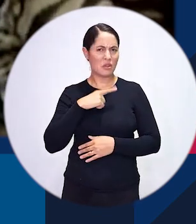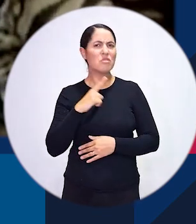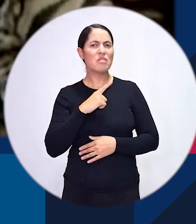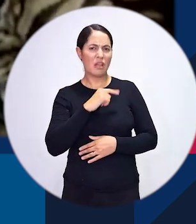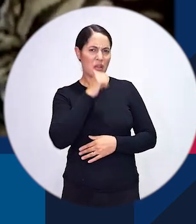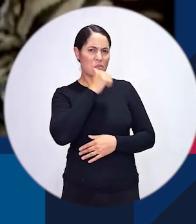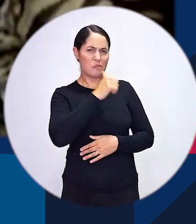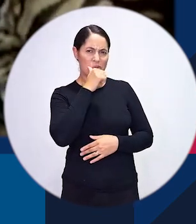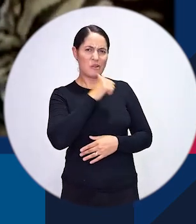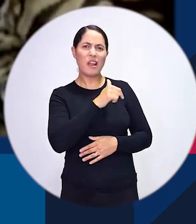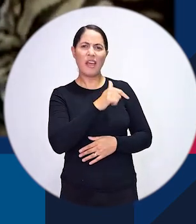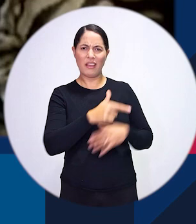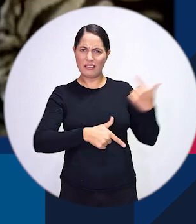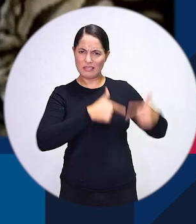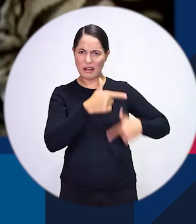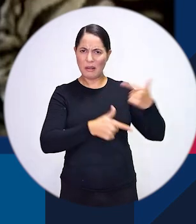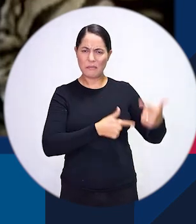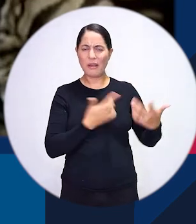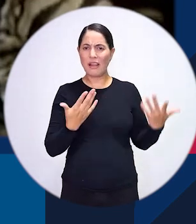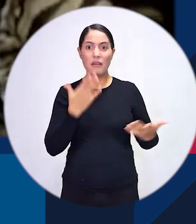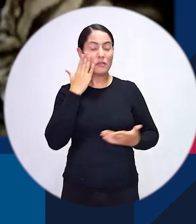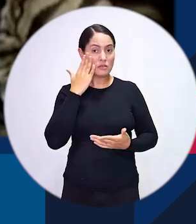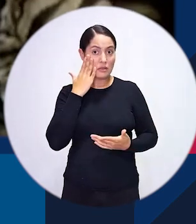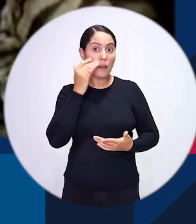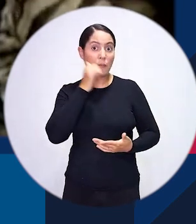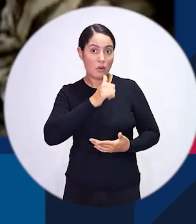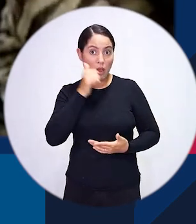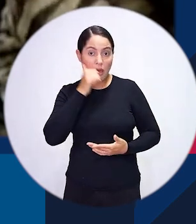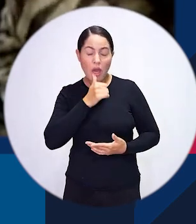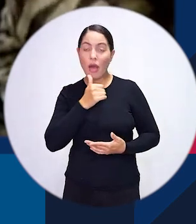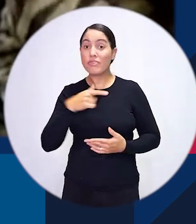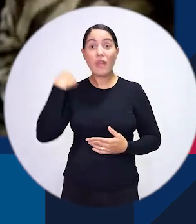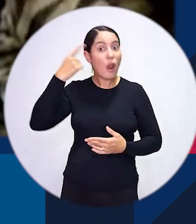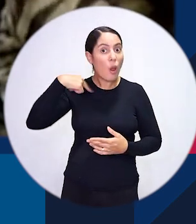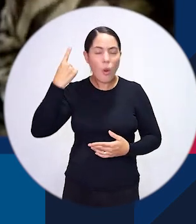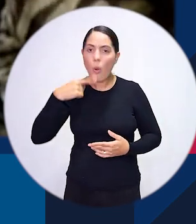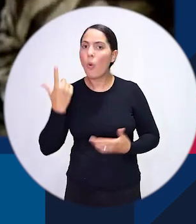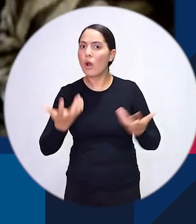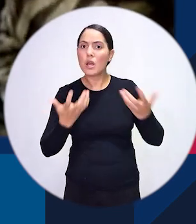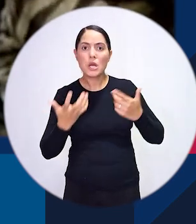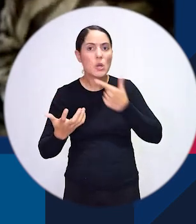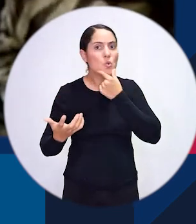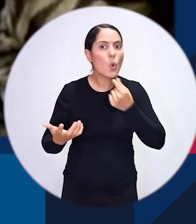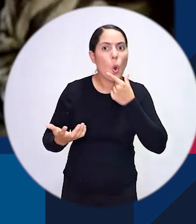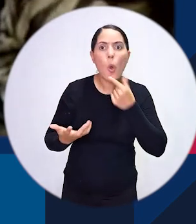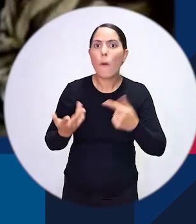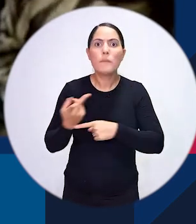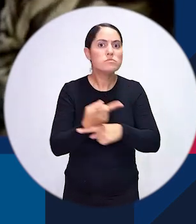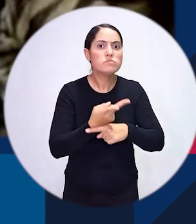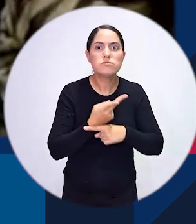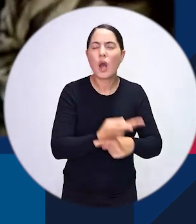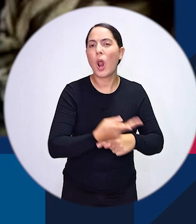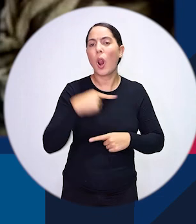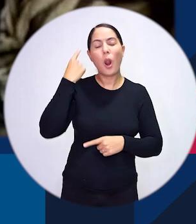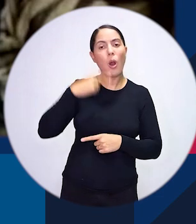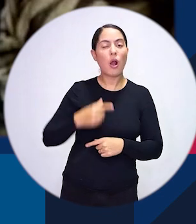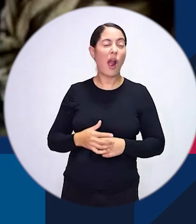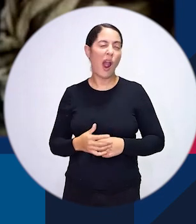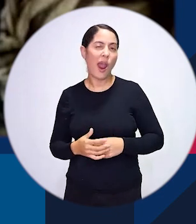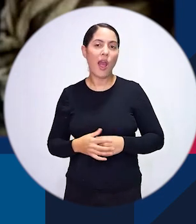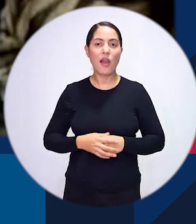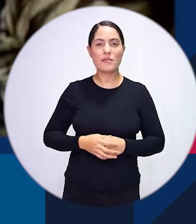com o mundo. Nossa, a mulherada está louca atrás do homem, sabe? Louca para levar um elogio,